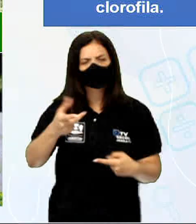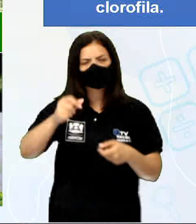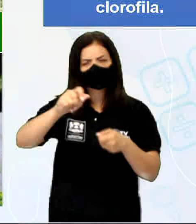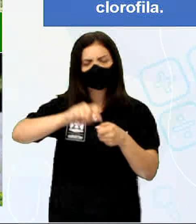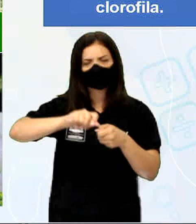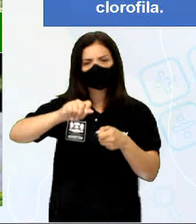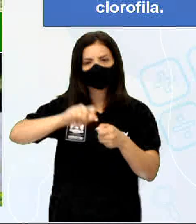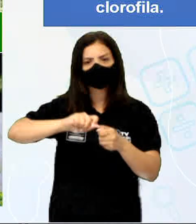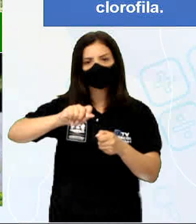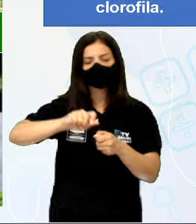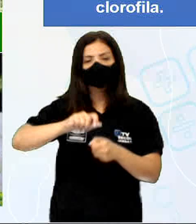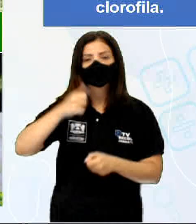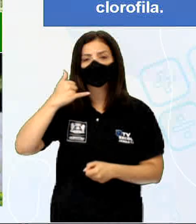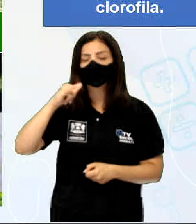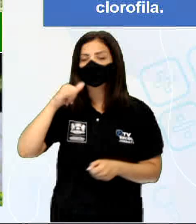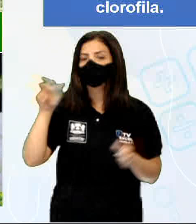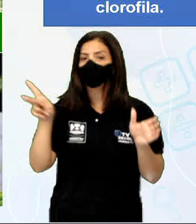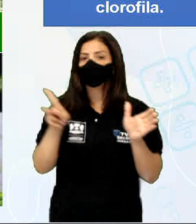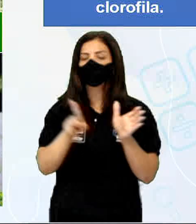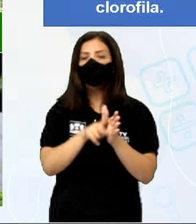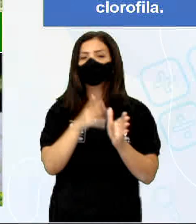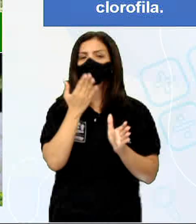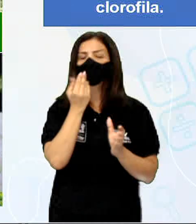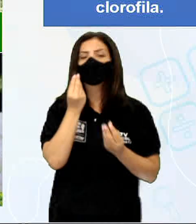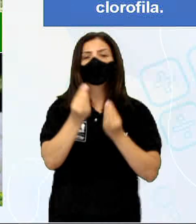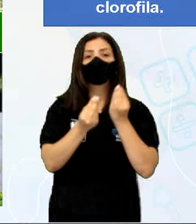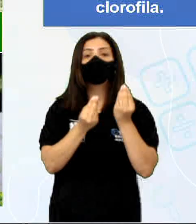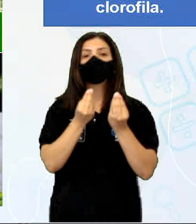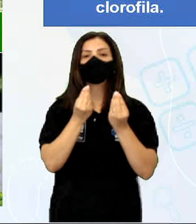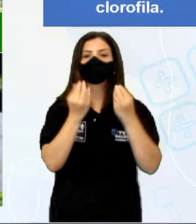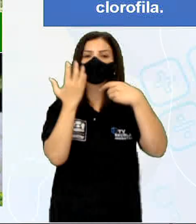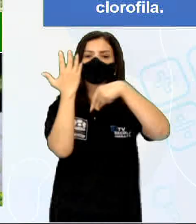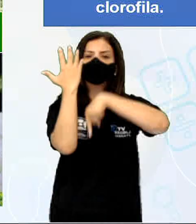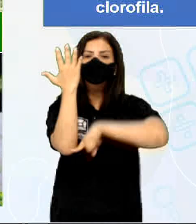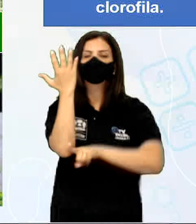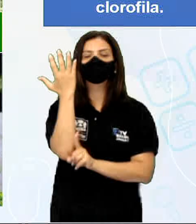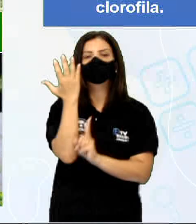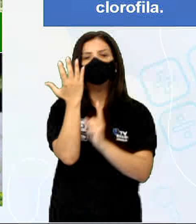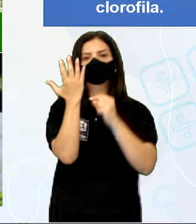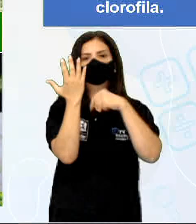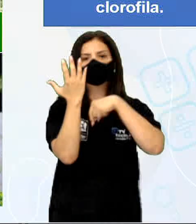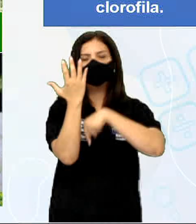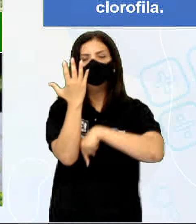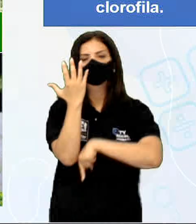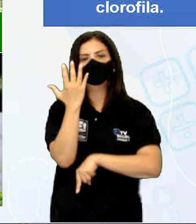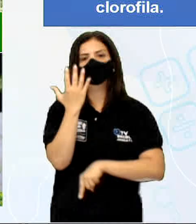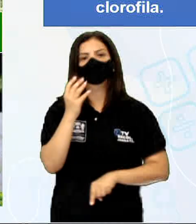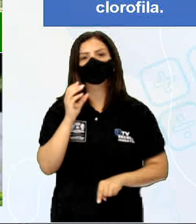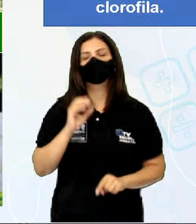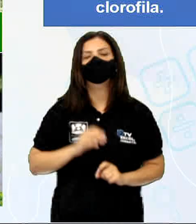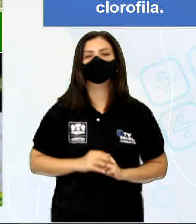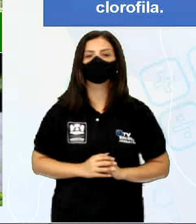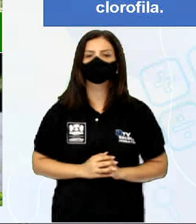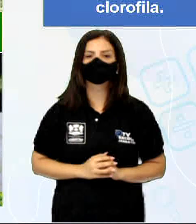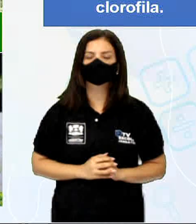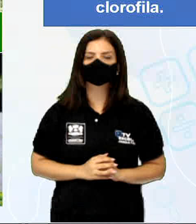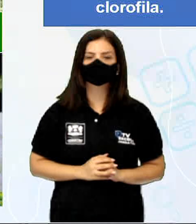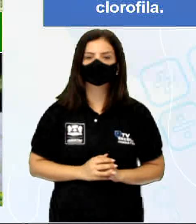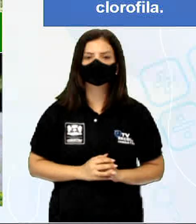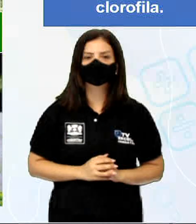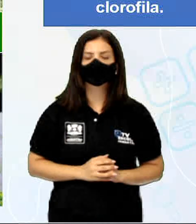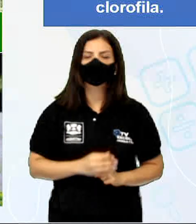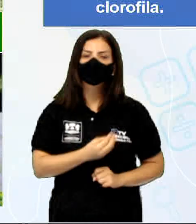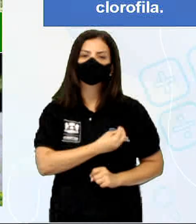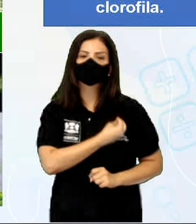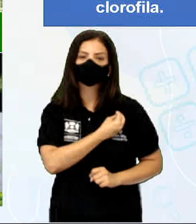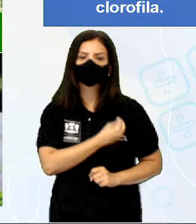ou o seu próprio alimento através do processo chamado fotossíntese, certo? Os seres produtores